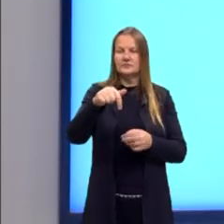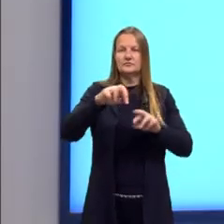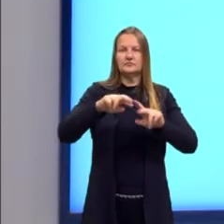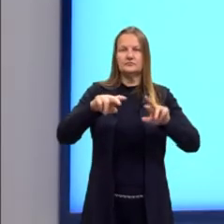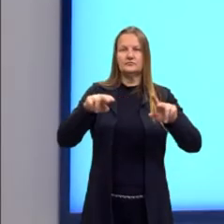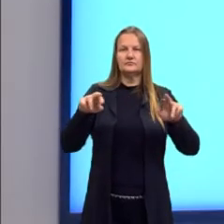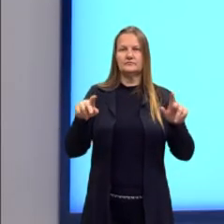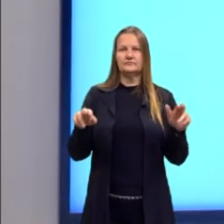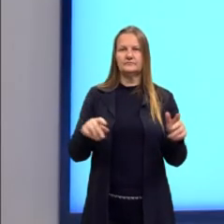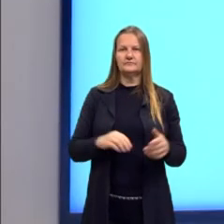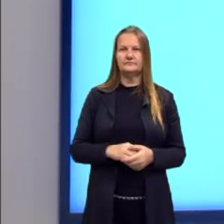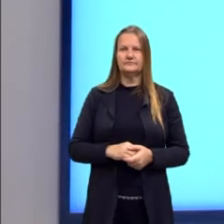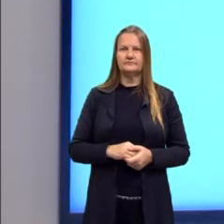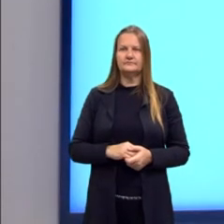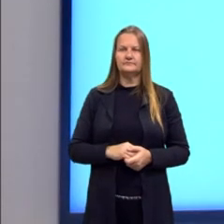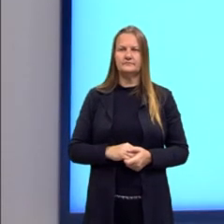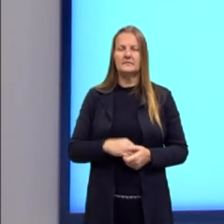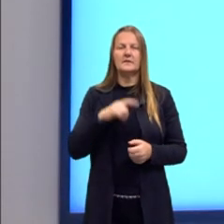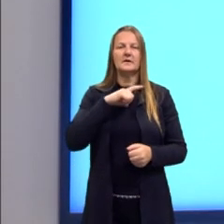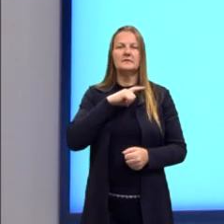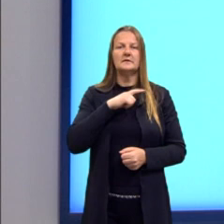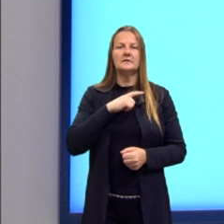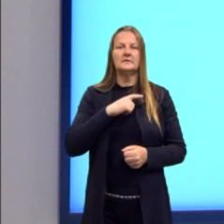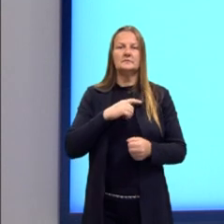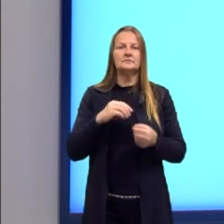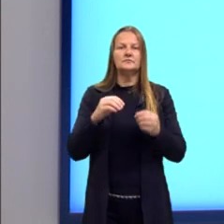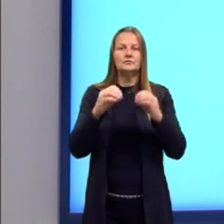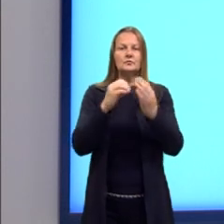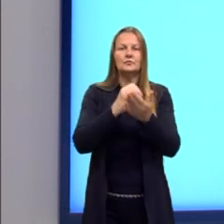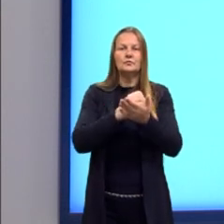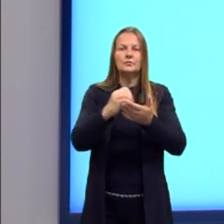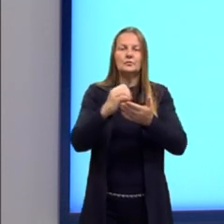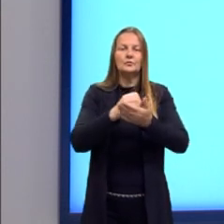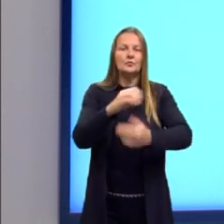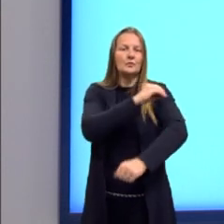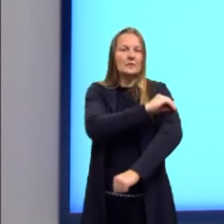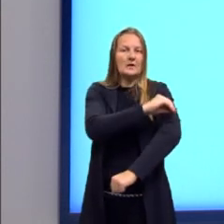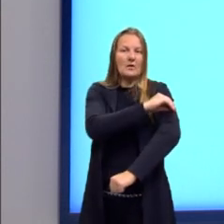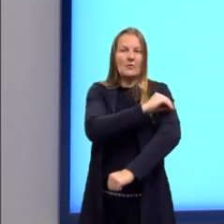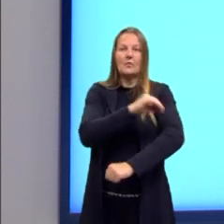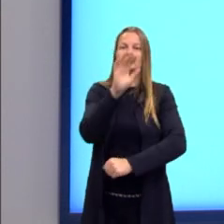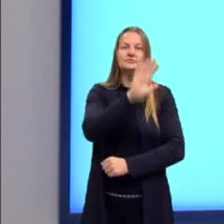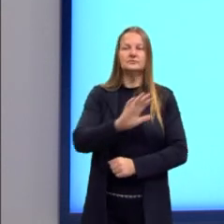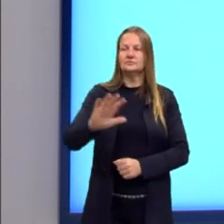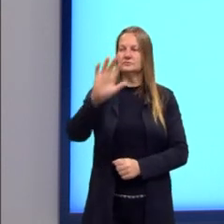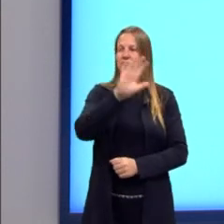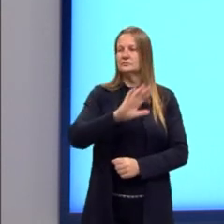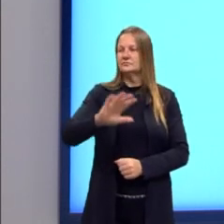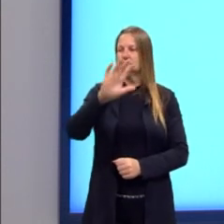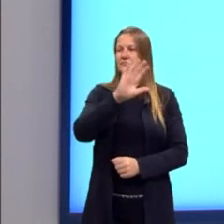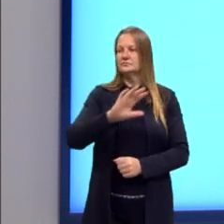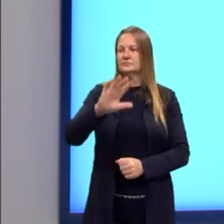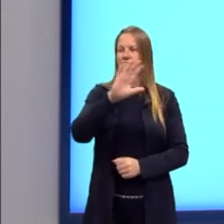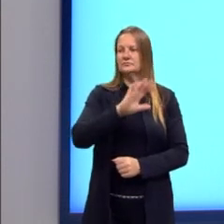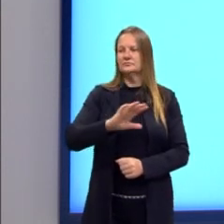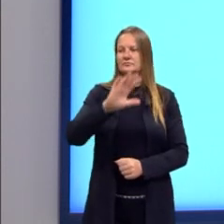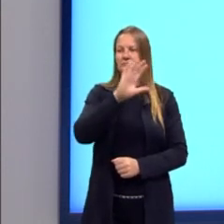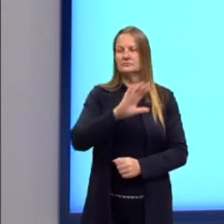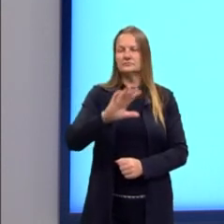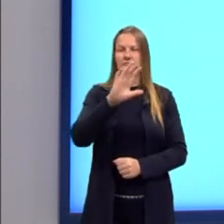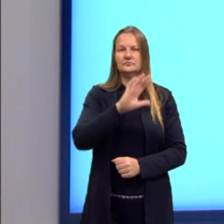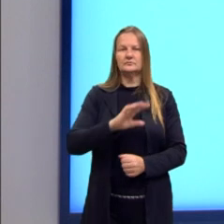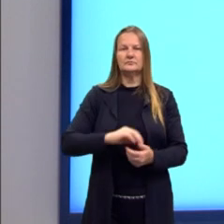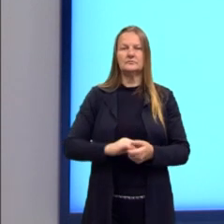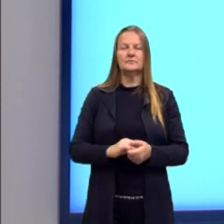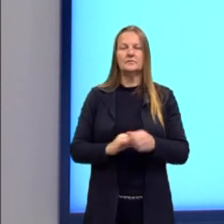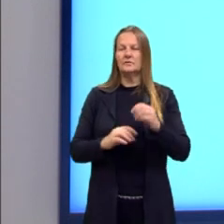principais funções orgânicas eu posso ter a função oxigenada Uau que aí foi onde eu falei ele de etanol os fenóis